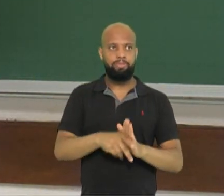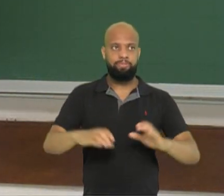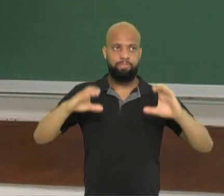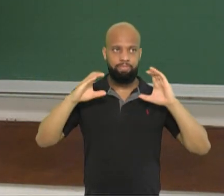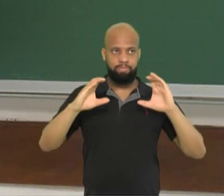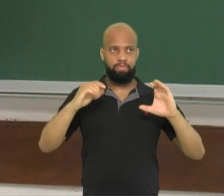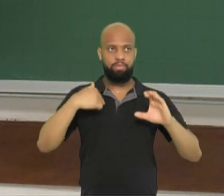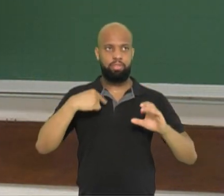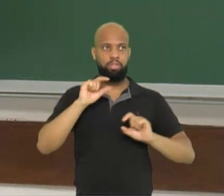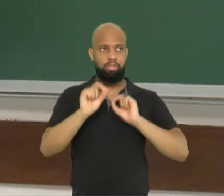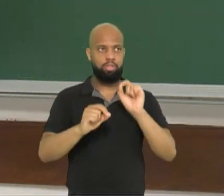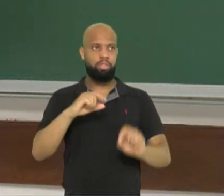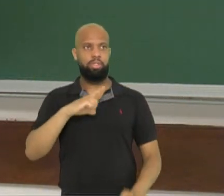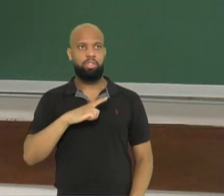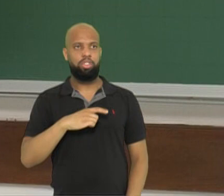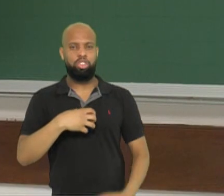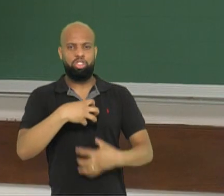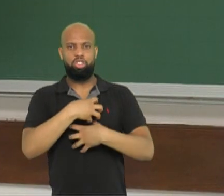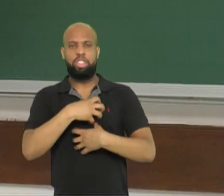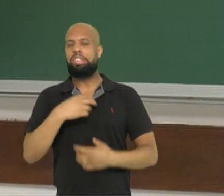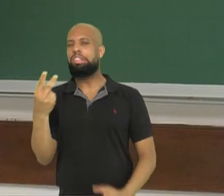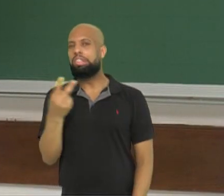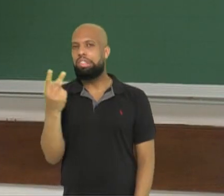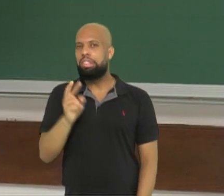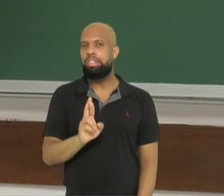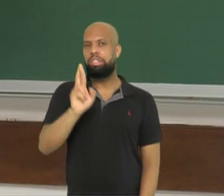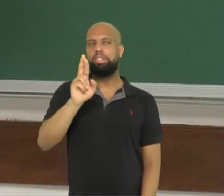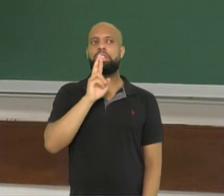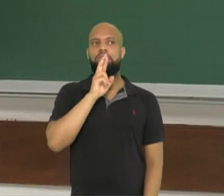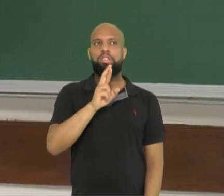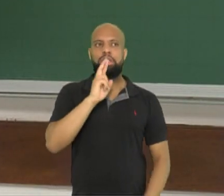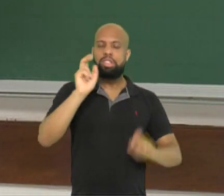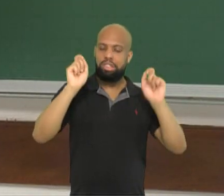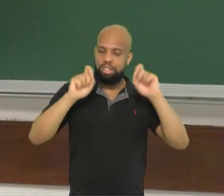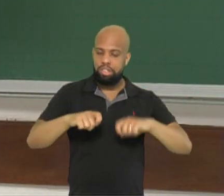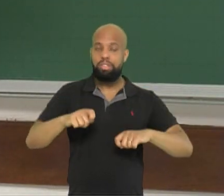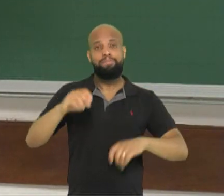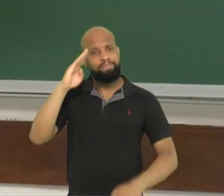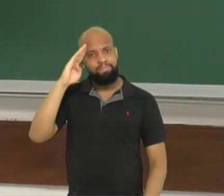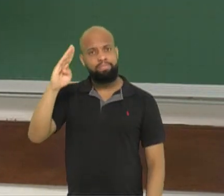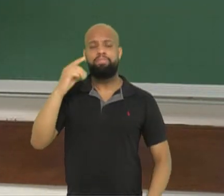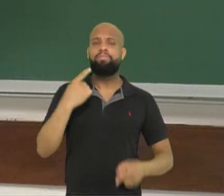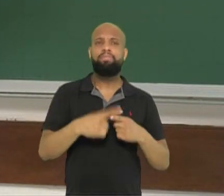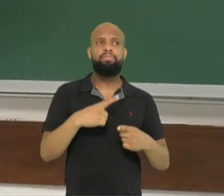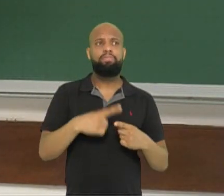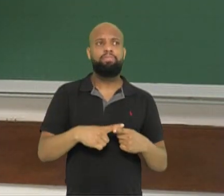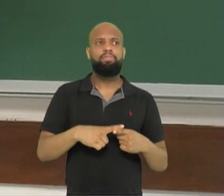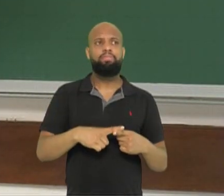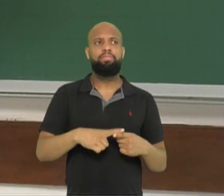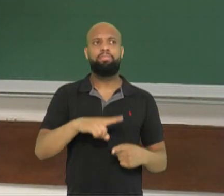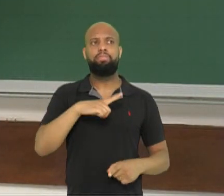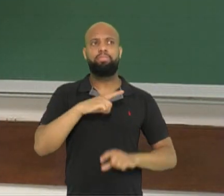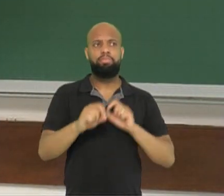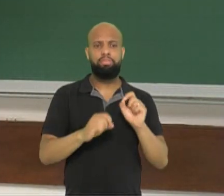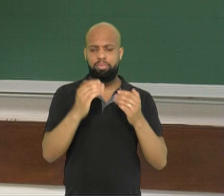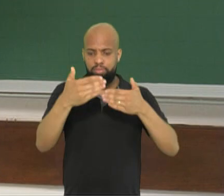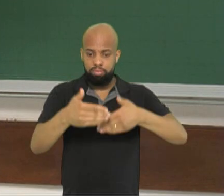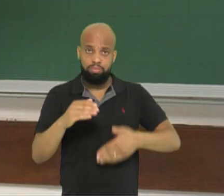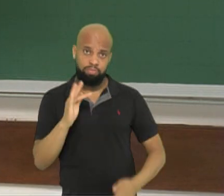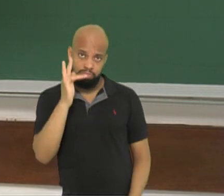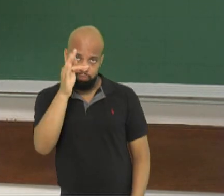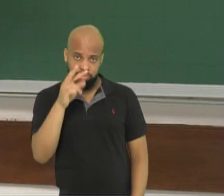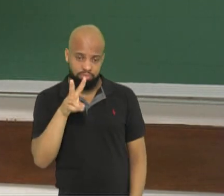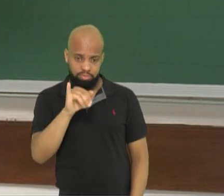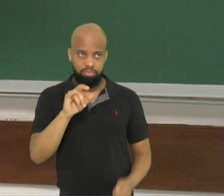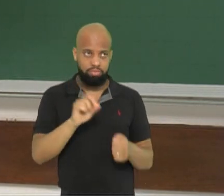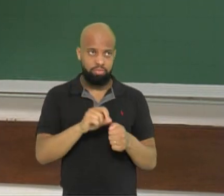aqui eu venho com essas duas formas de representar a resposta, principalmente com as provas que vocês vão